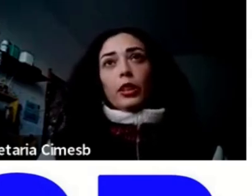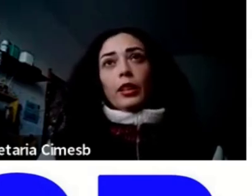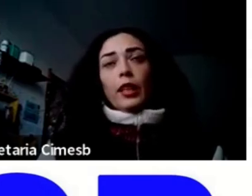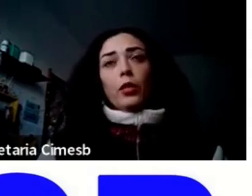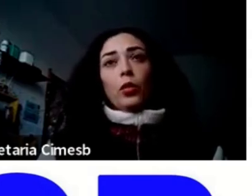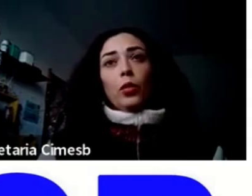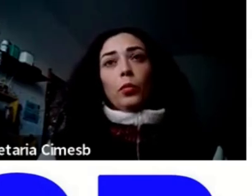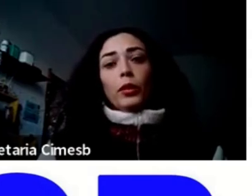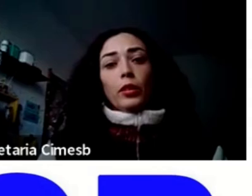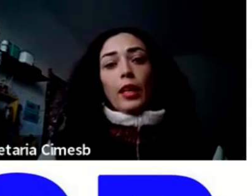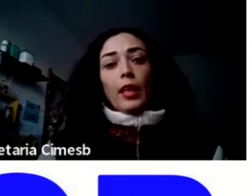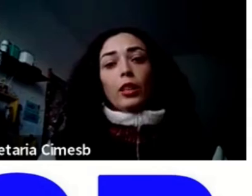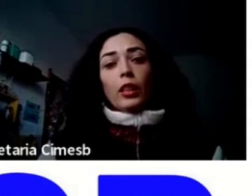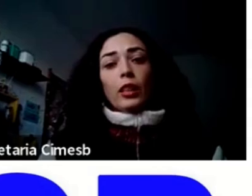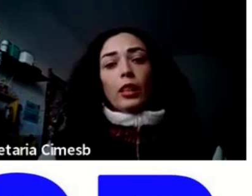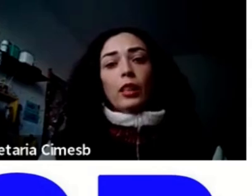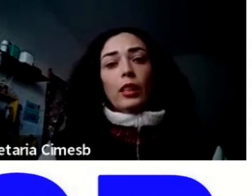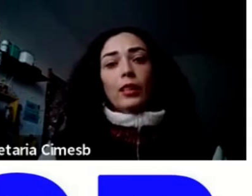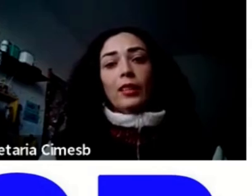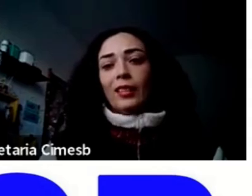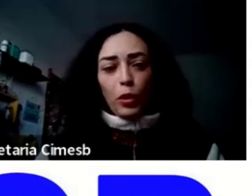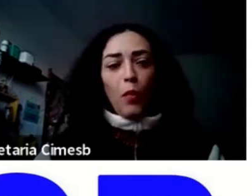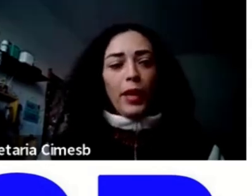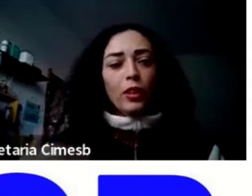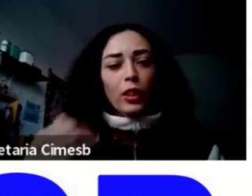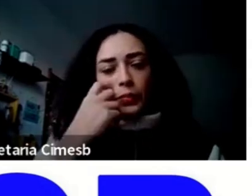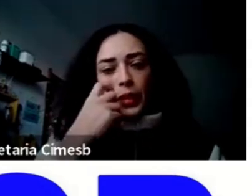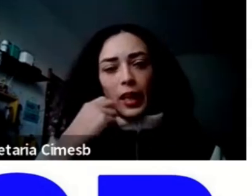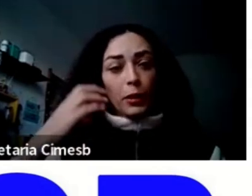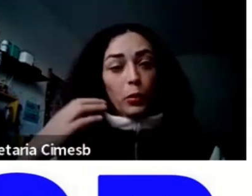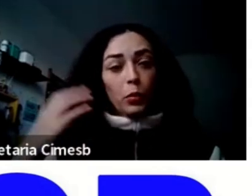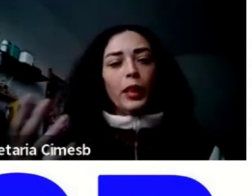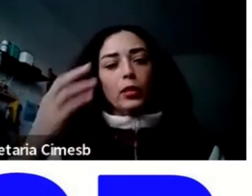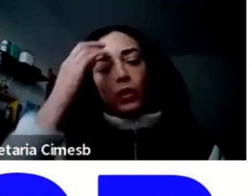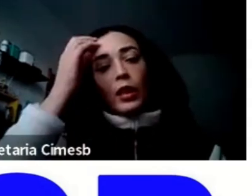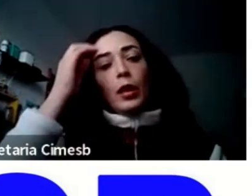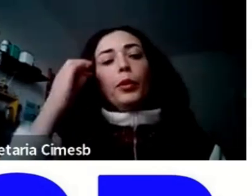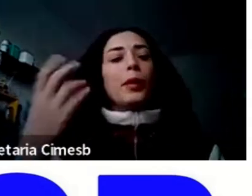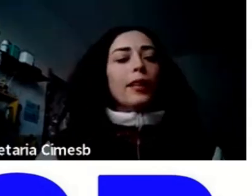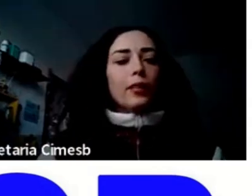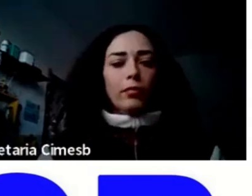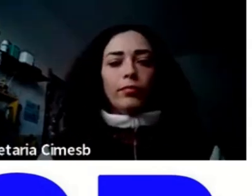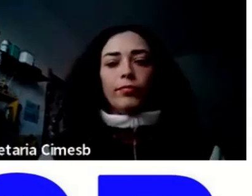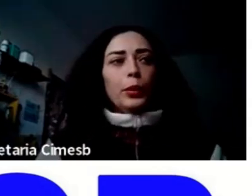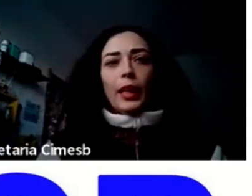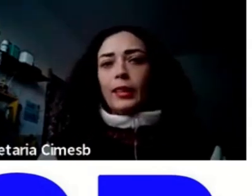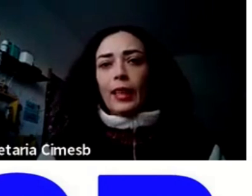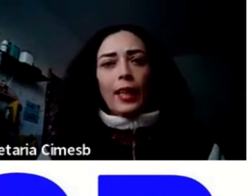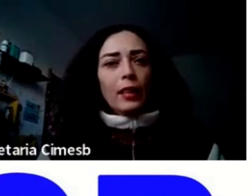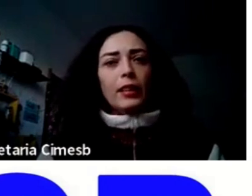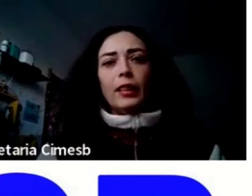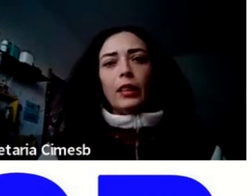deficiência. Então a gente tem uma sociedade que culturalmente acaba excluindo por medo,